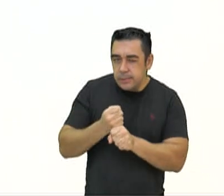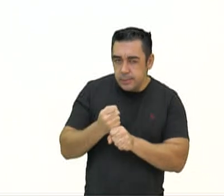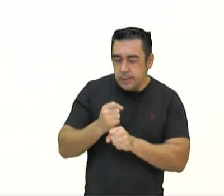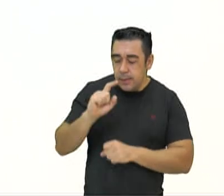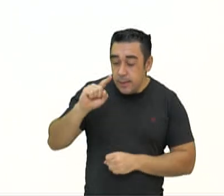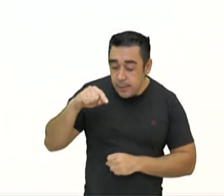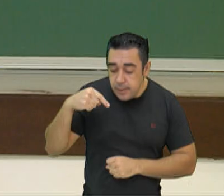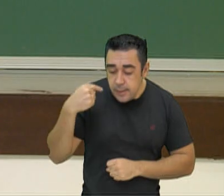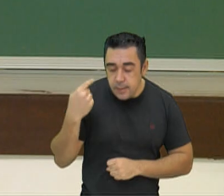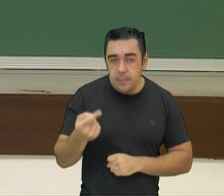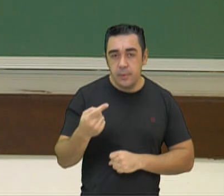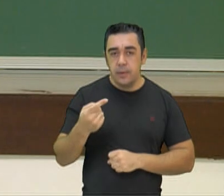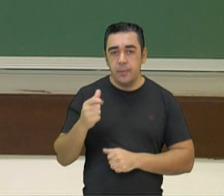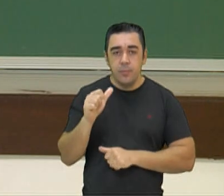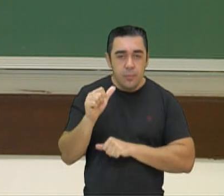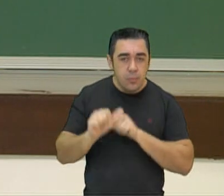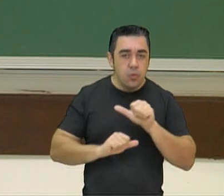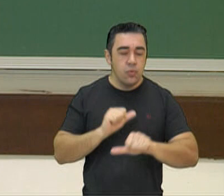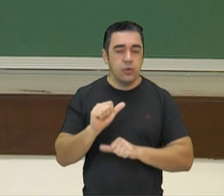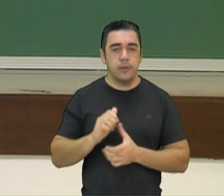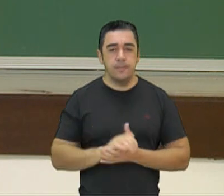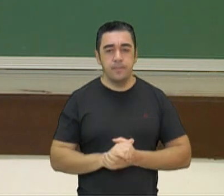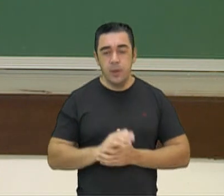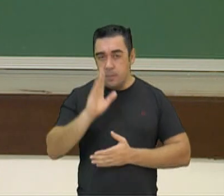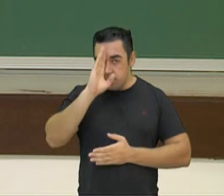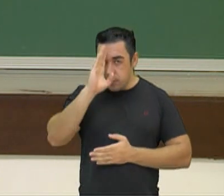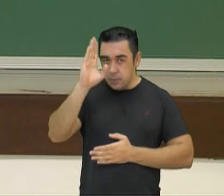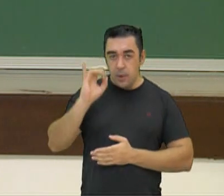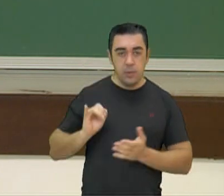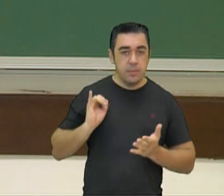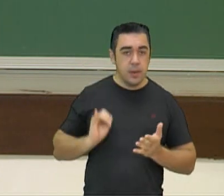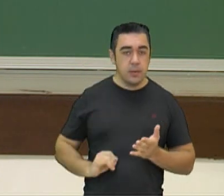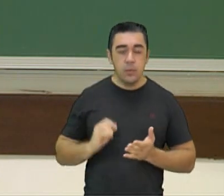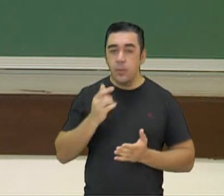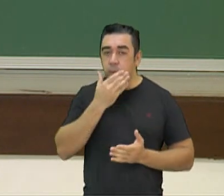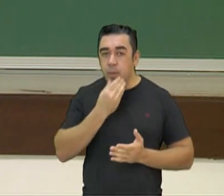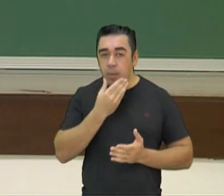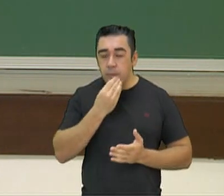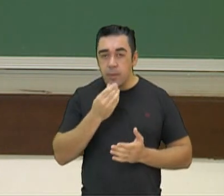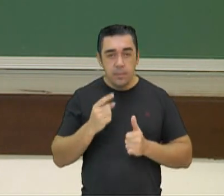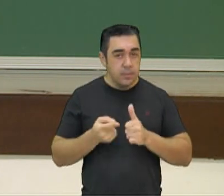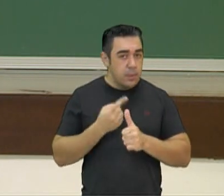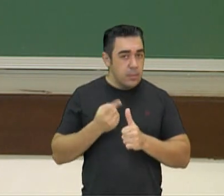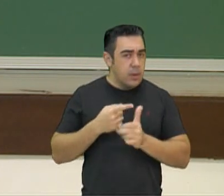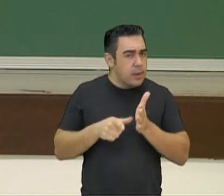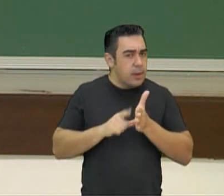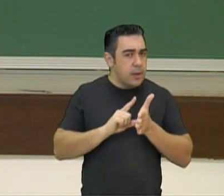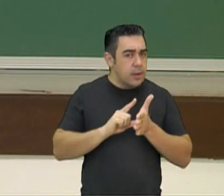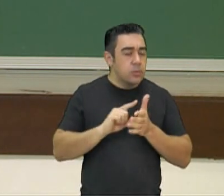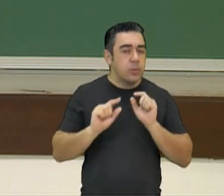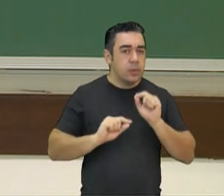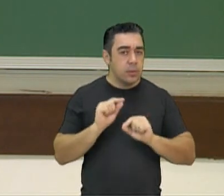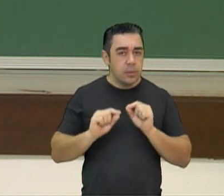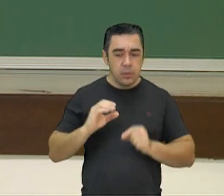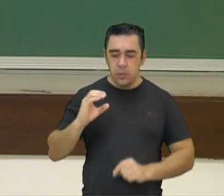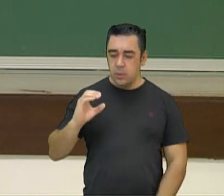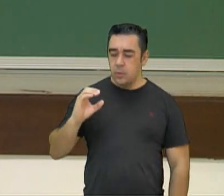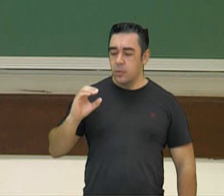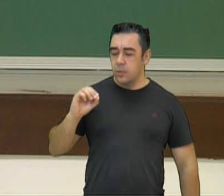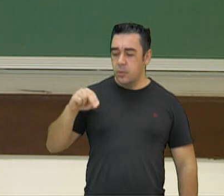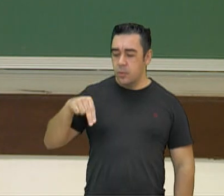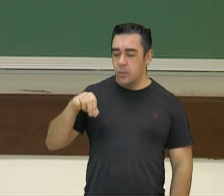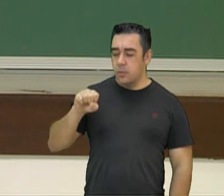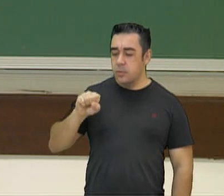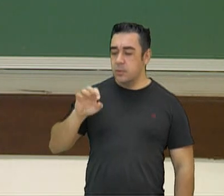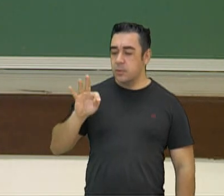contexto vai mudar. Um dos principais imperadores que mudou esse contexto, primeiro, antes de tudo, foi o imperador Constantino. O